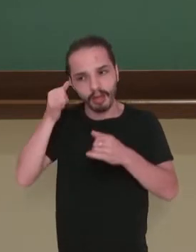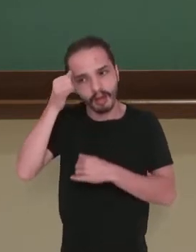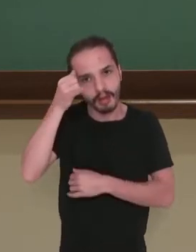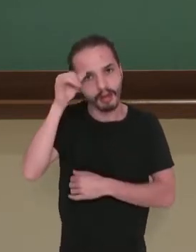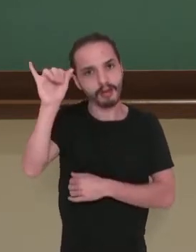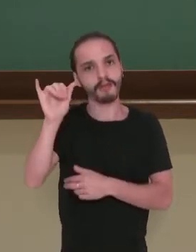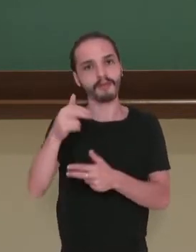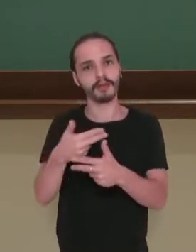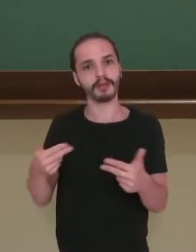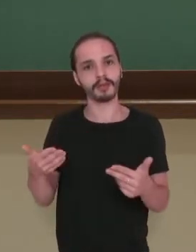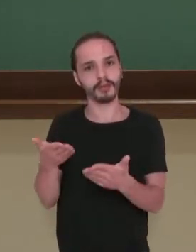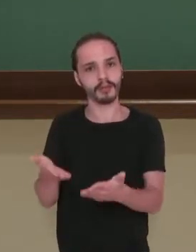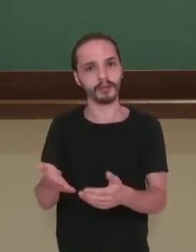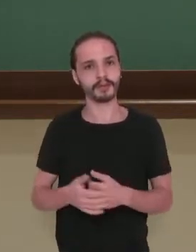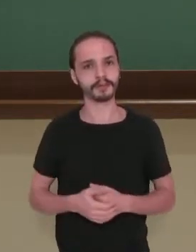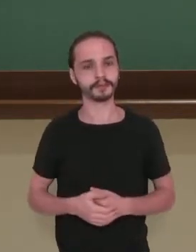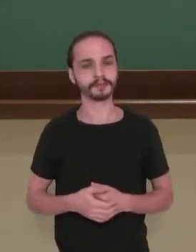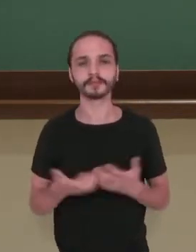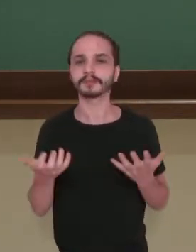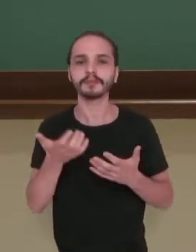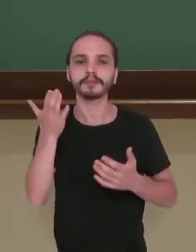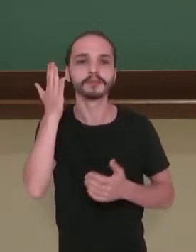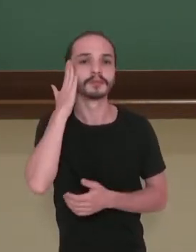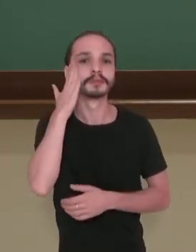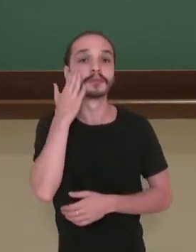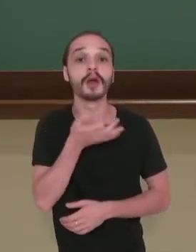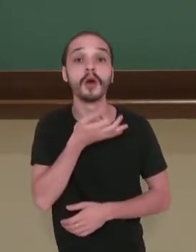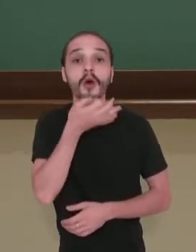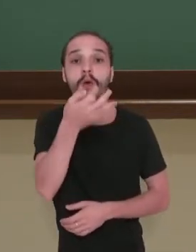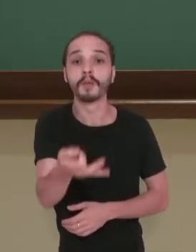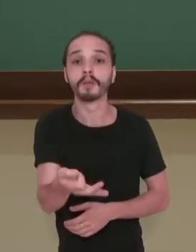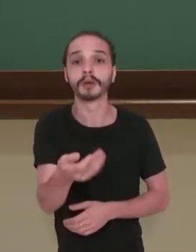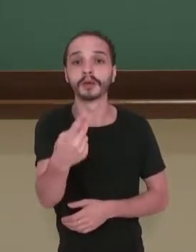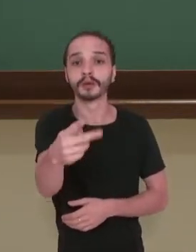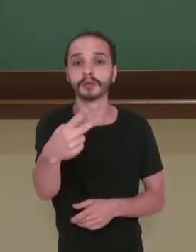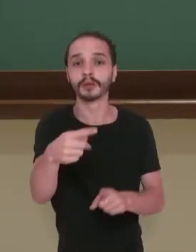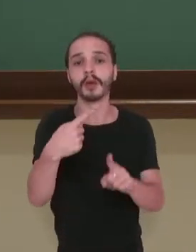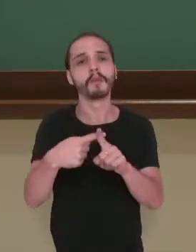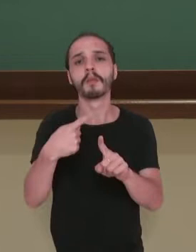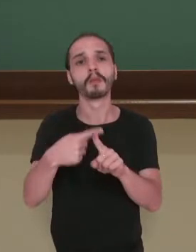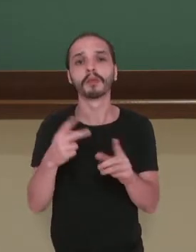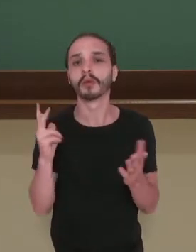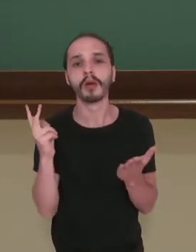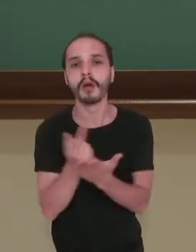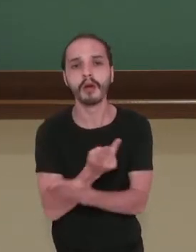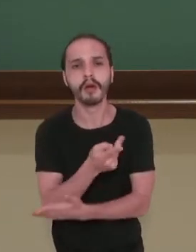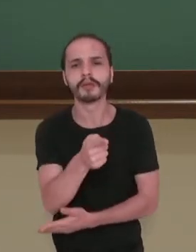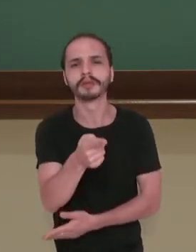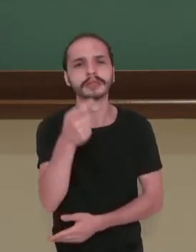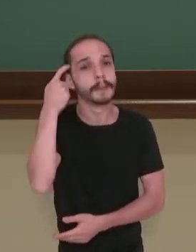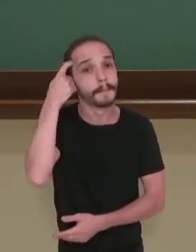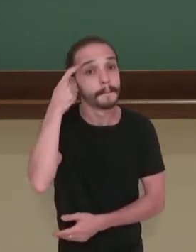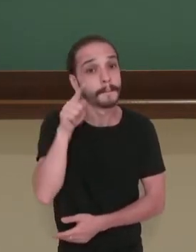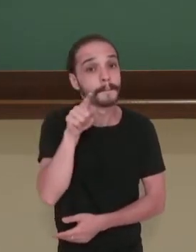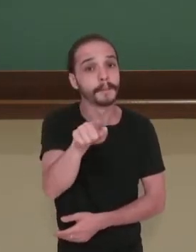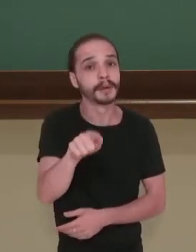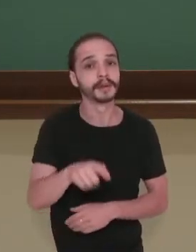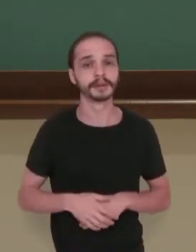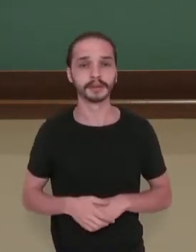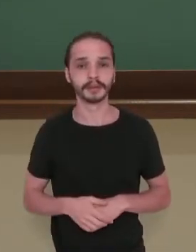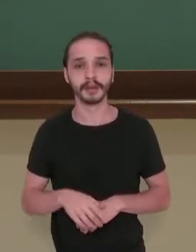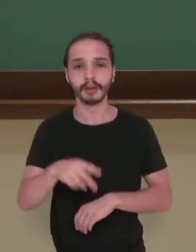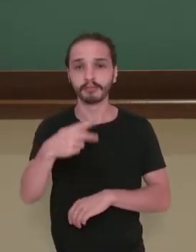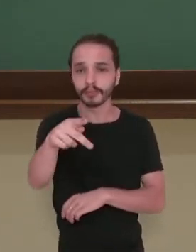aconteça. Eu quero saber a tua opinião, por que isso acontece? O que você pensa sobre isso? Da